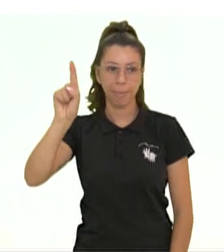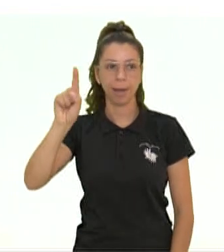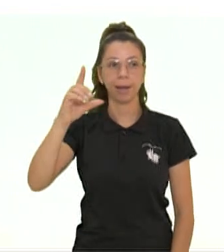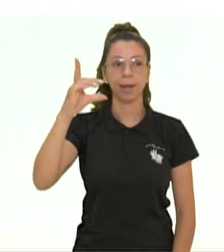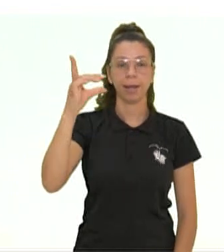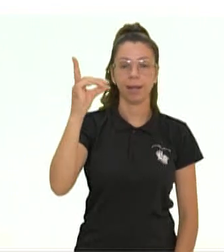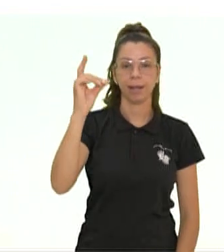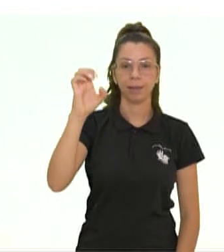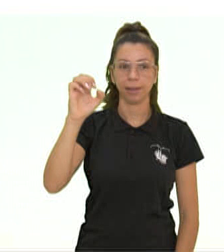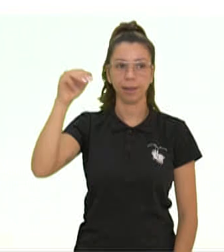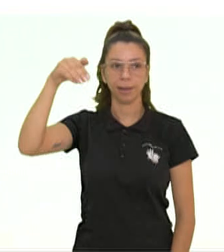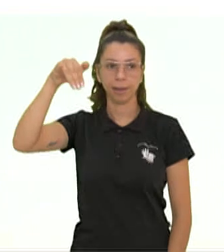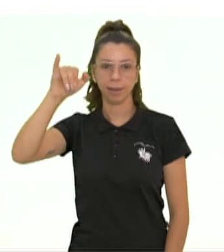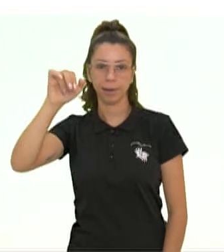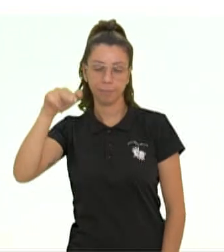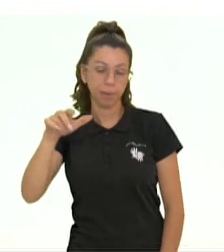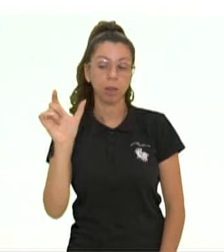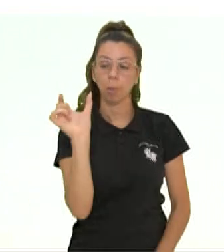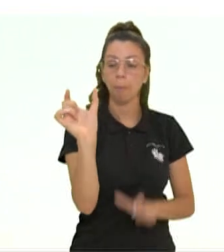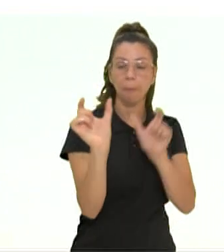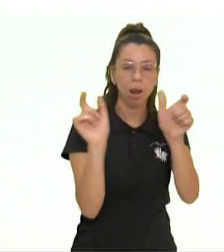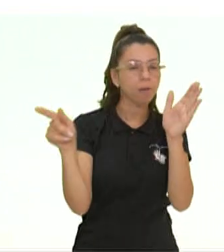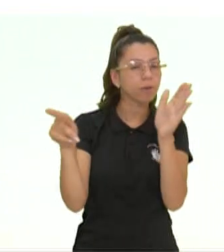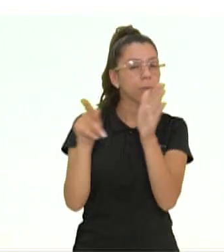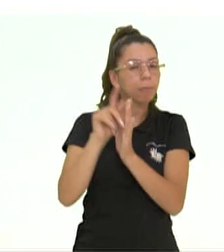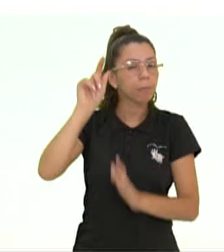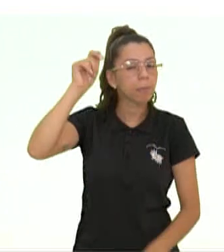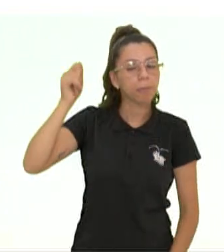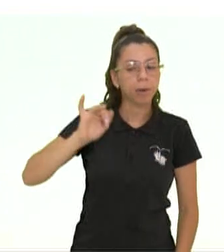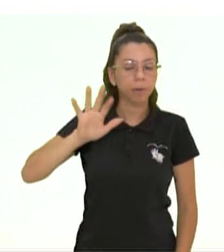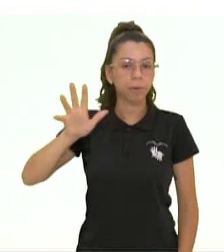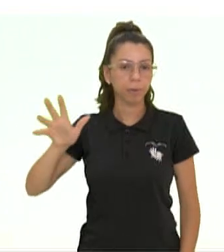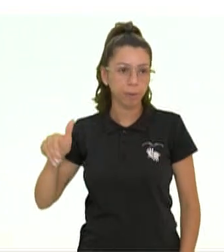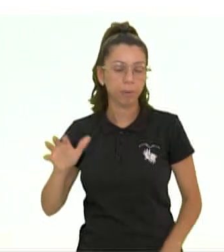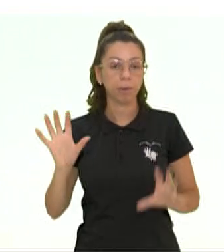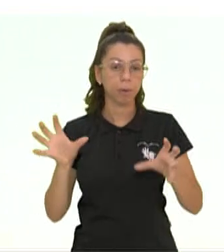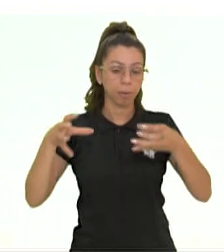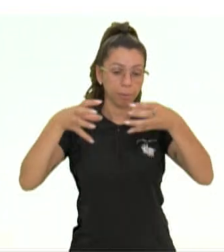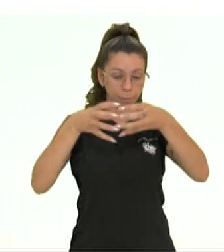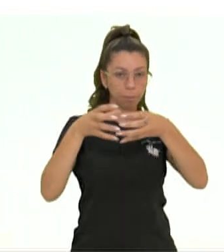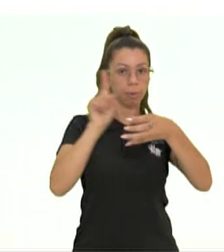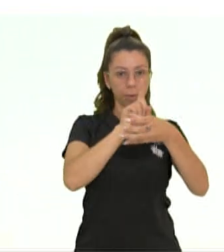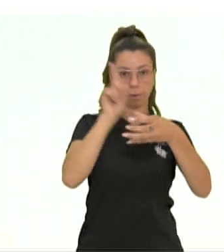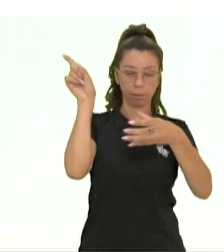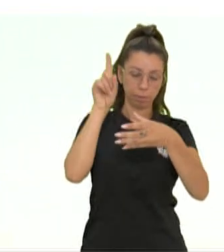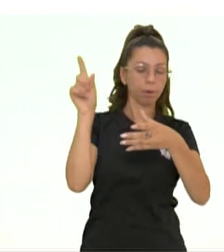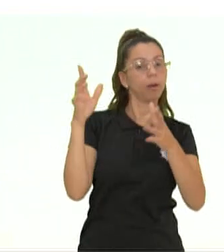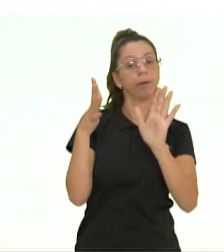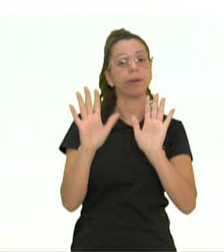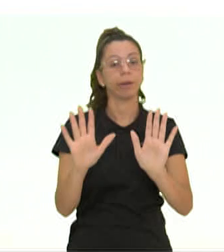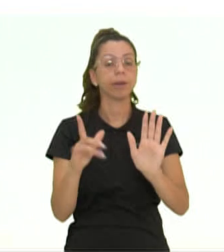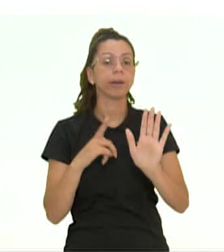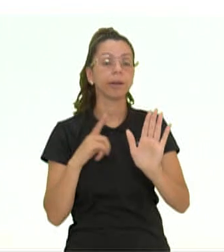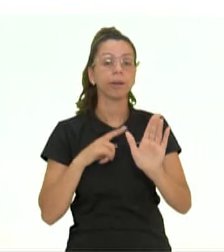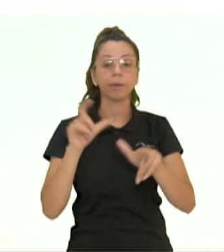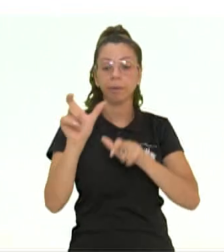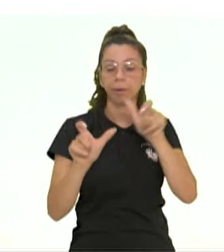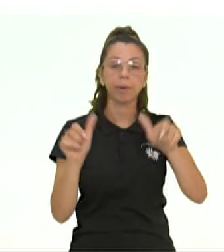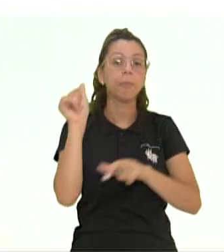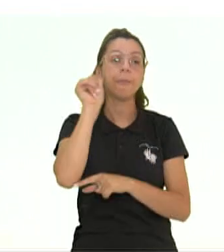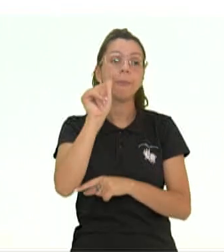palavras em Urubá de terras africanas que vieram para cá. Então, o bloco e Lua Badmin são composto